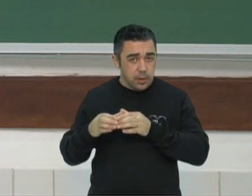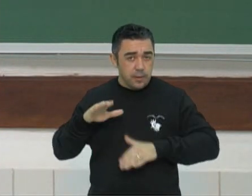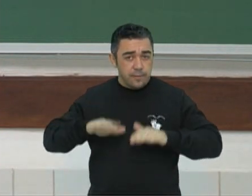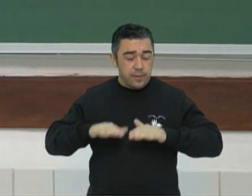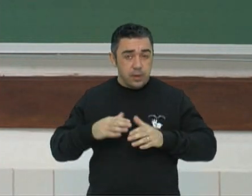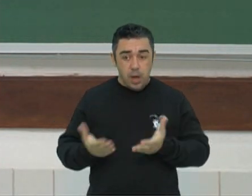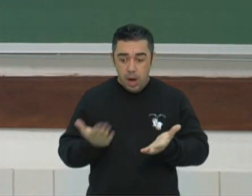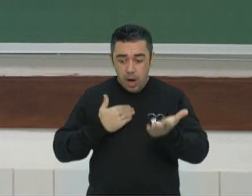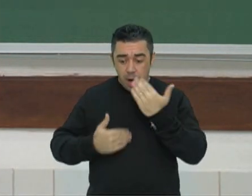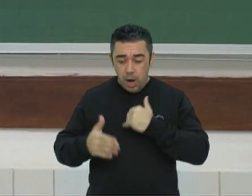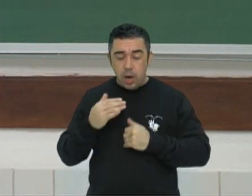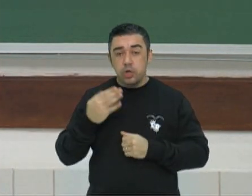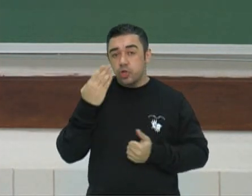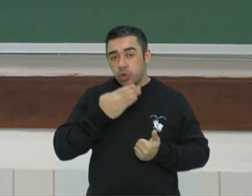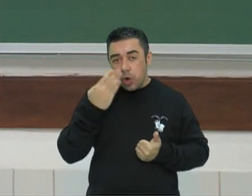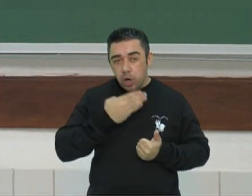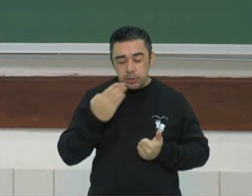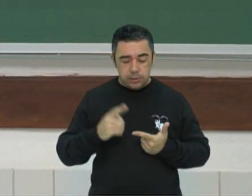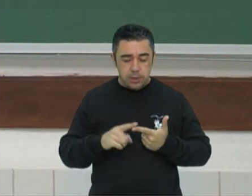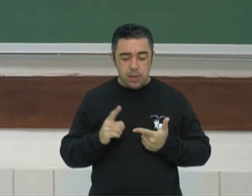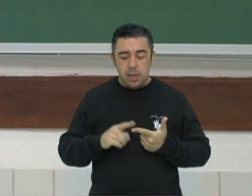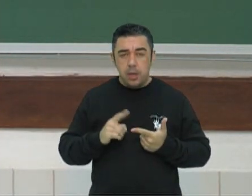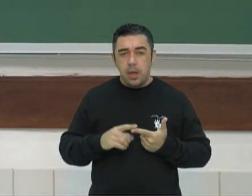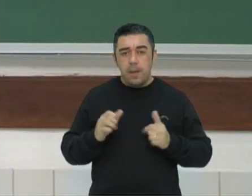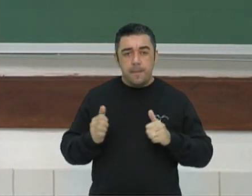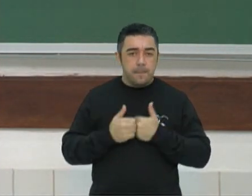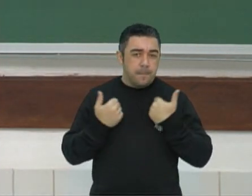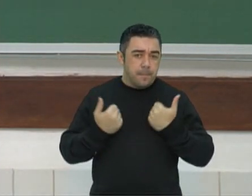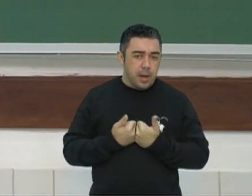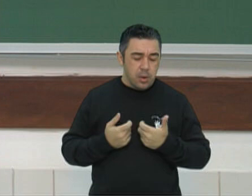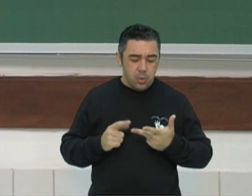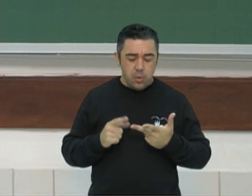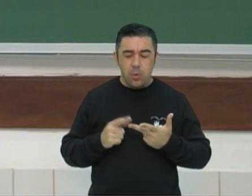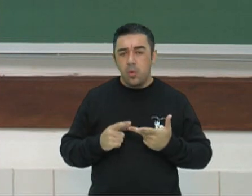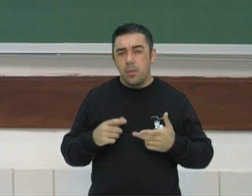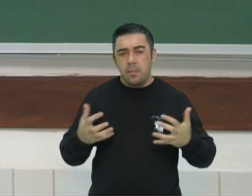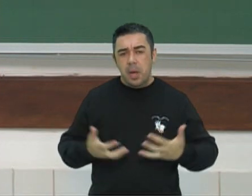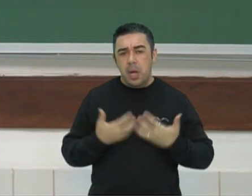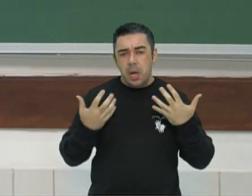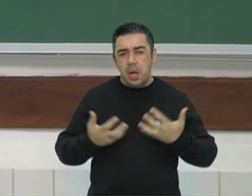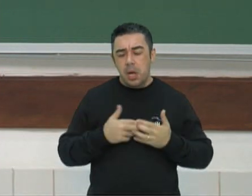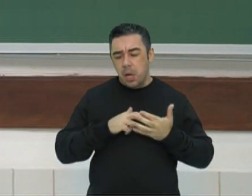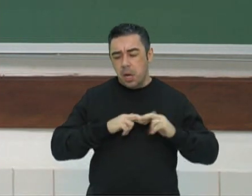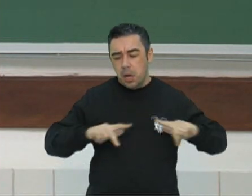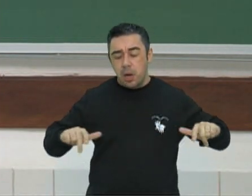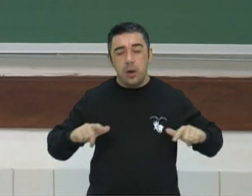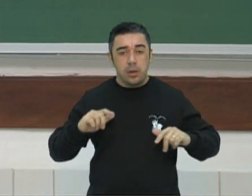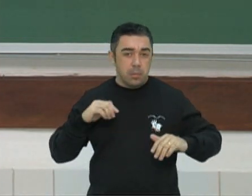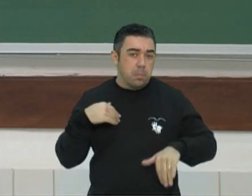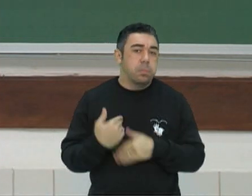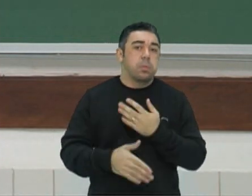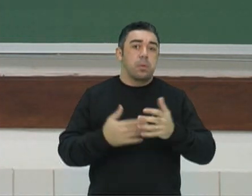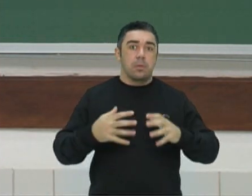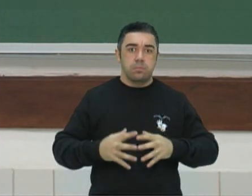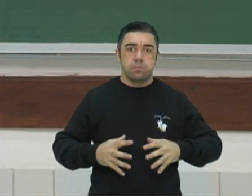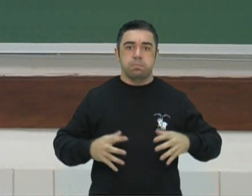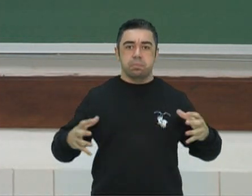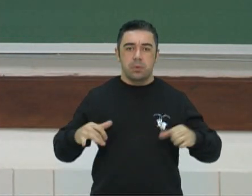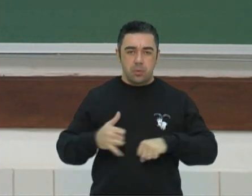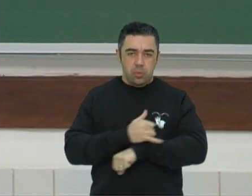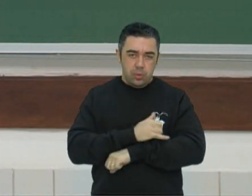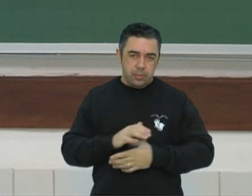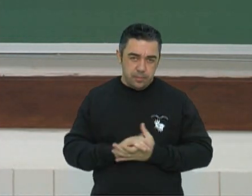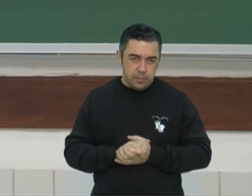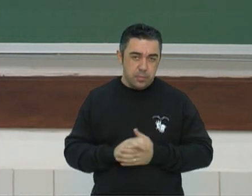o excesso de doces, excesso de pães, de massas, de um modo geral, acelera muito esse processo, né? Então, assim,